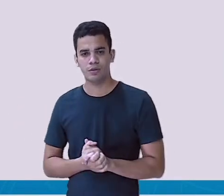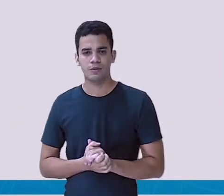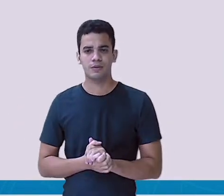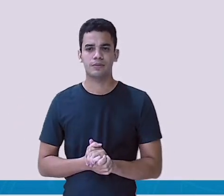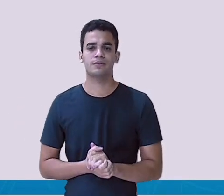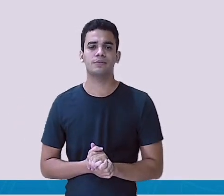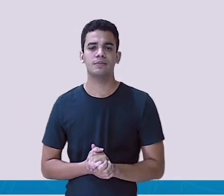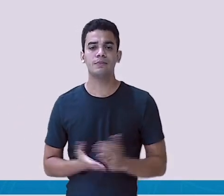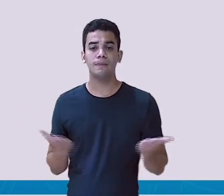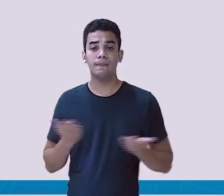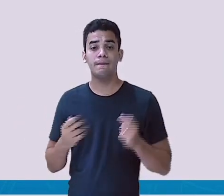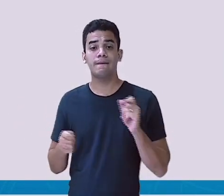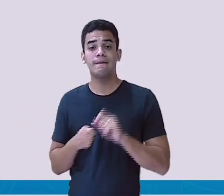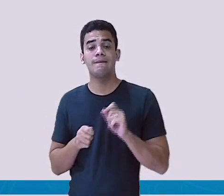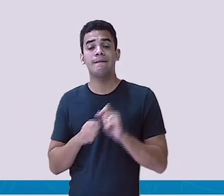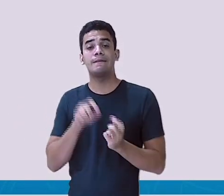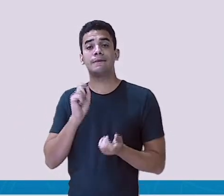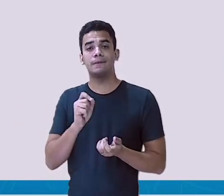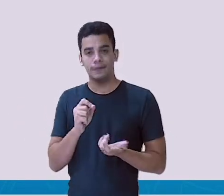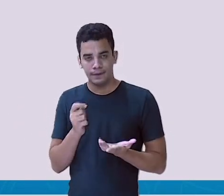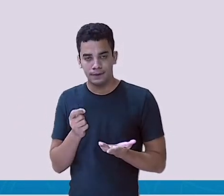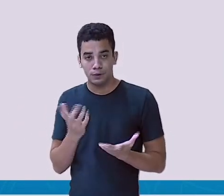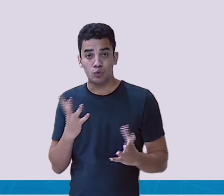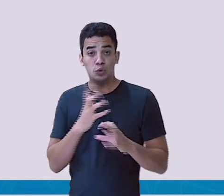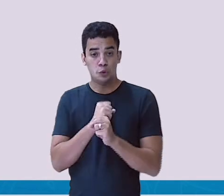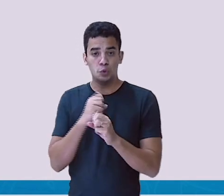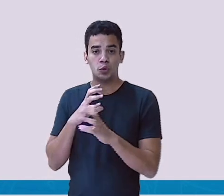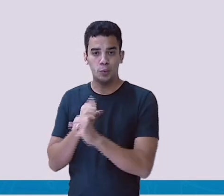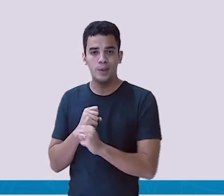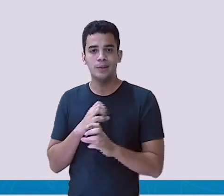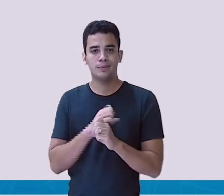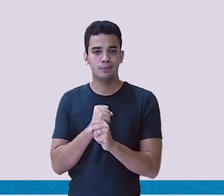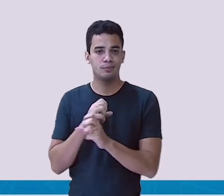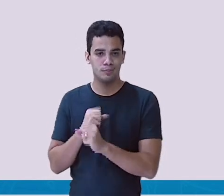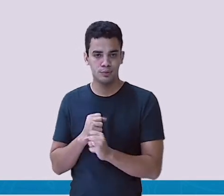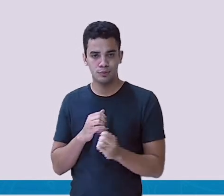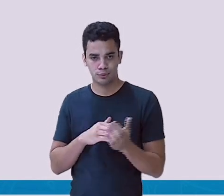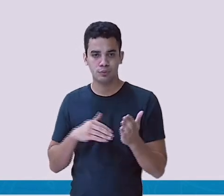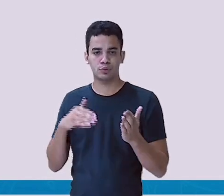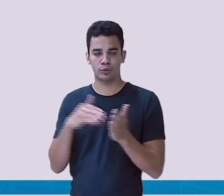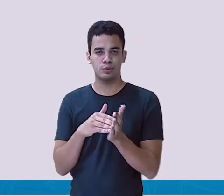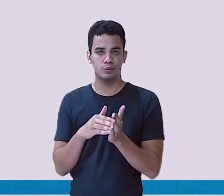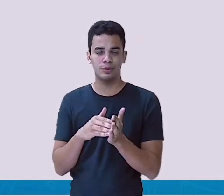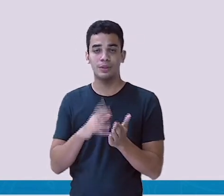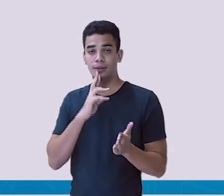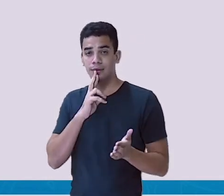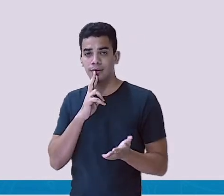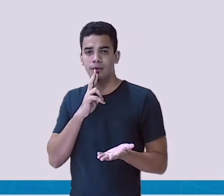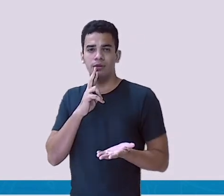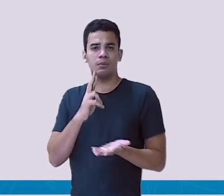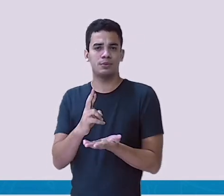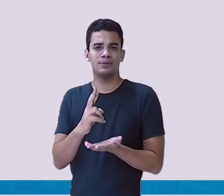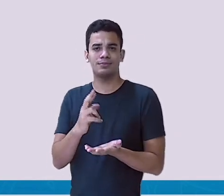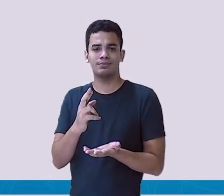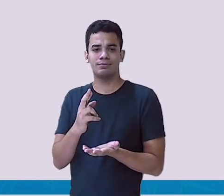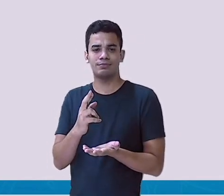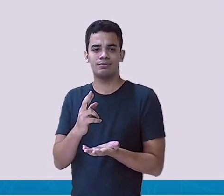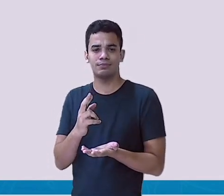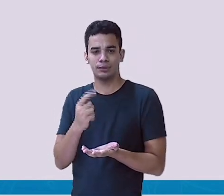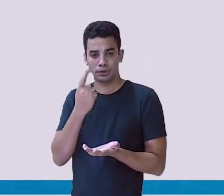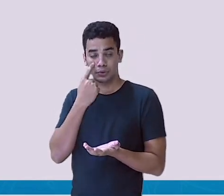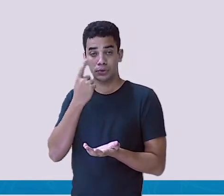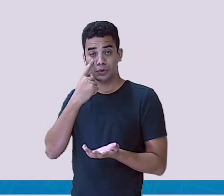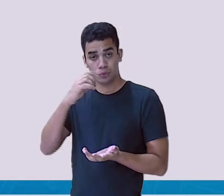numérica separado. 7 mais 4, 11. 11 menos 2, 9. Então, eu vou